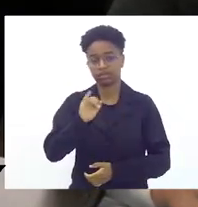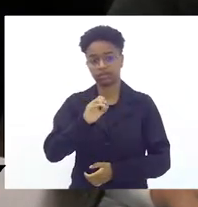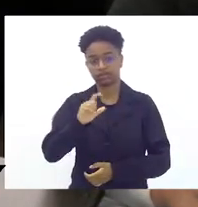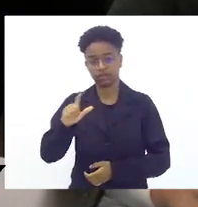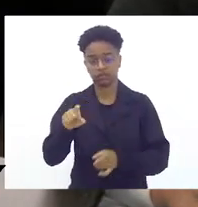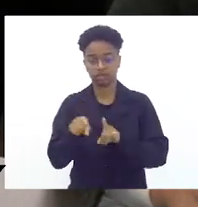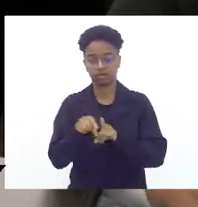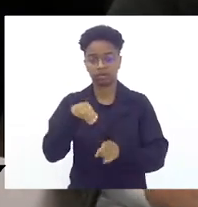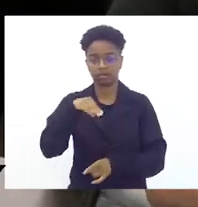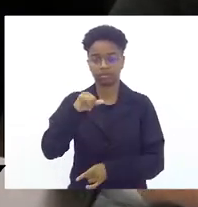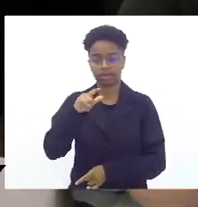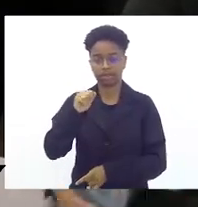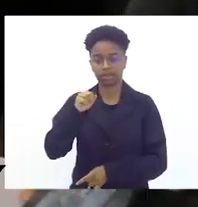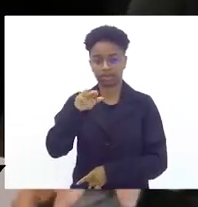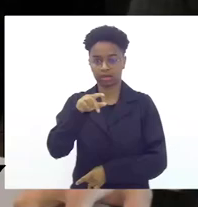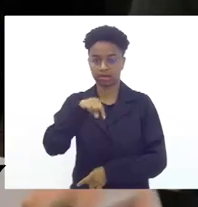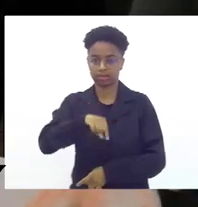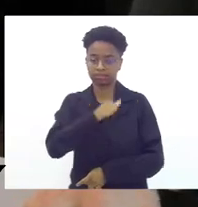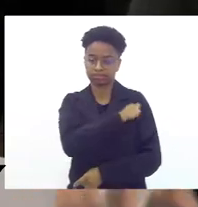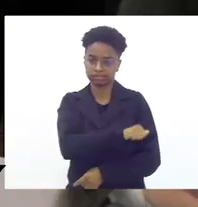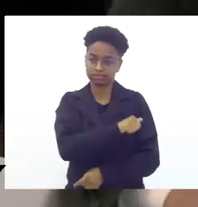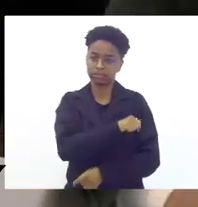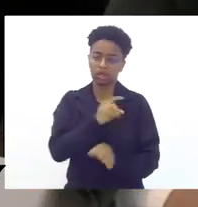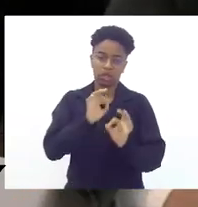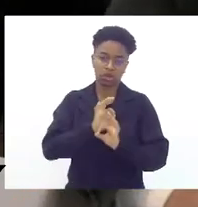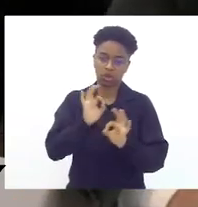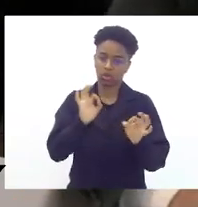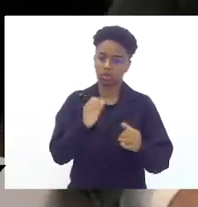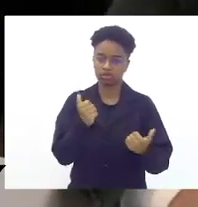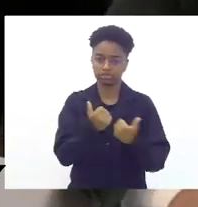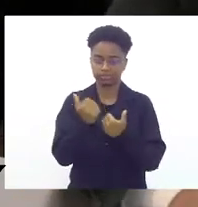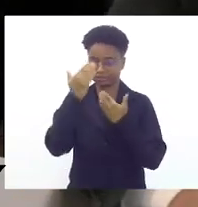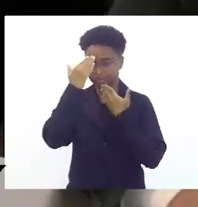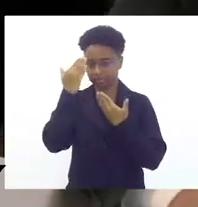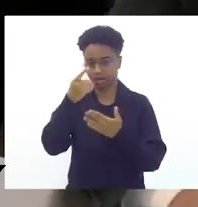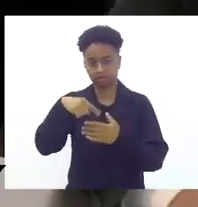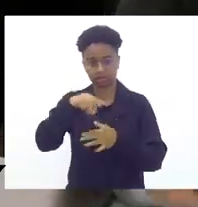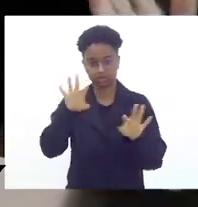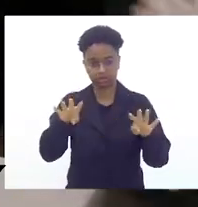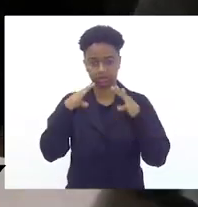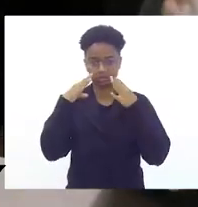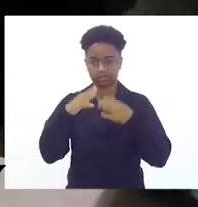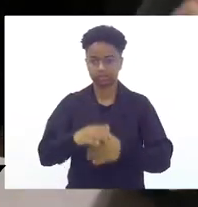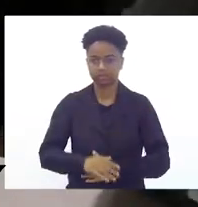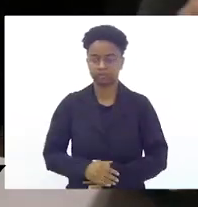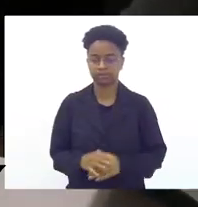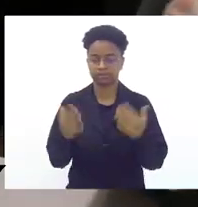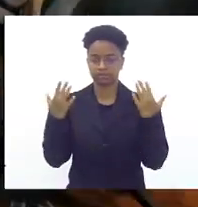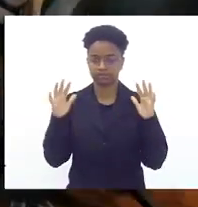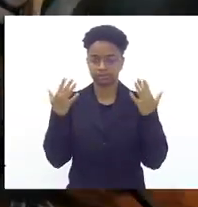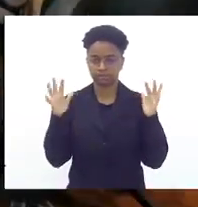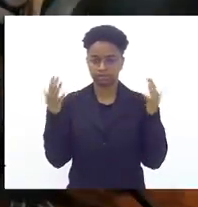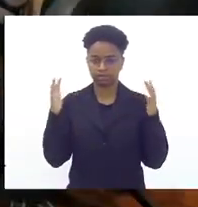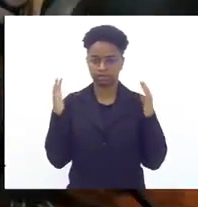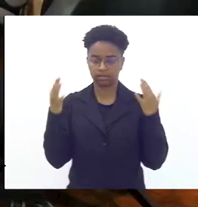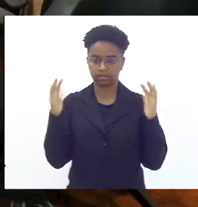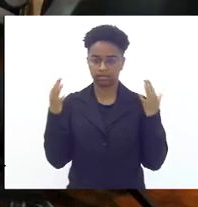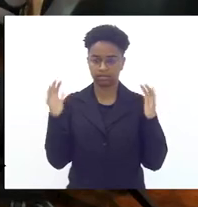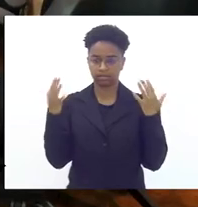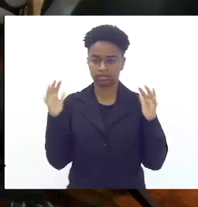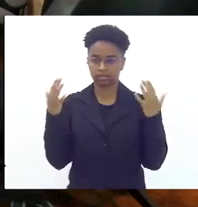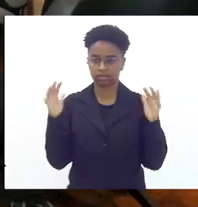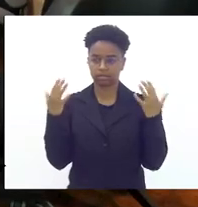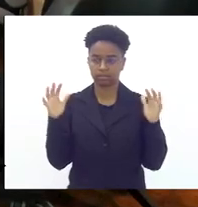militares do Estado do Rio de Janeiro seria uma excelente contribuição muito obrigada pela atenção dos Senhores Muito obrigado